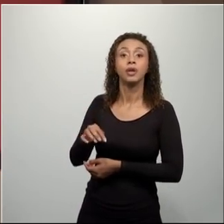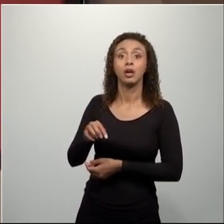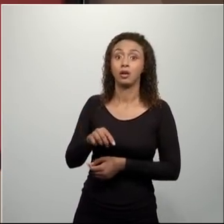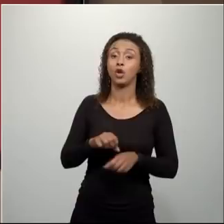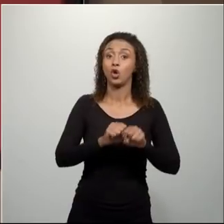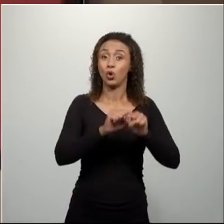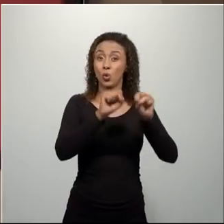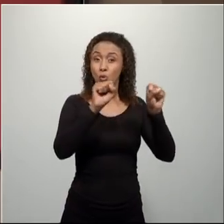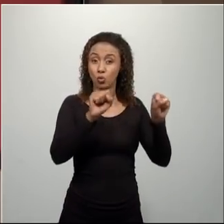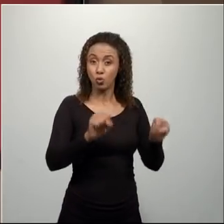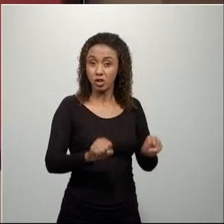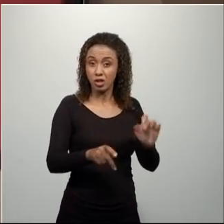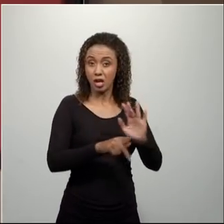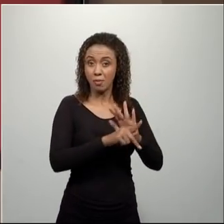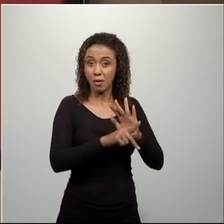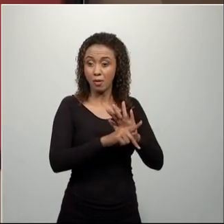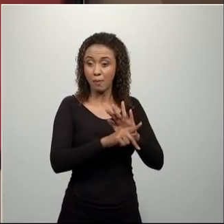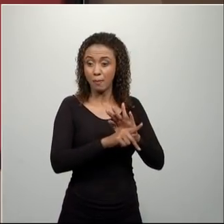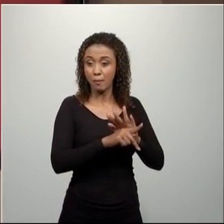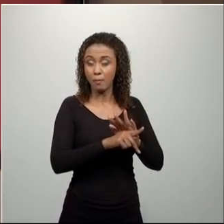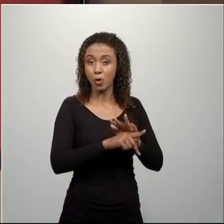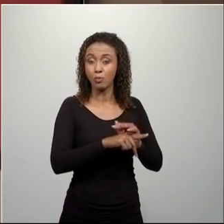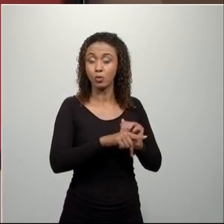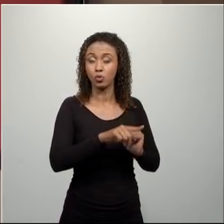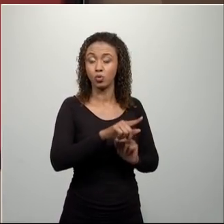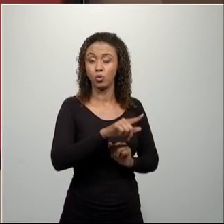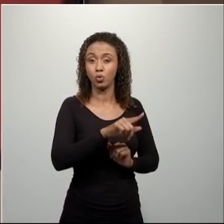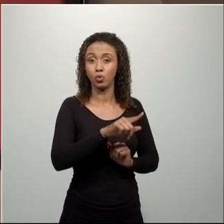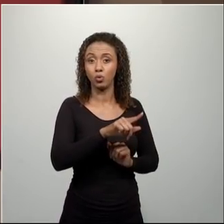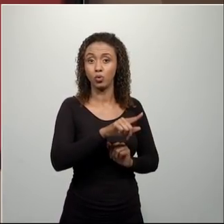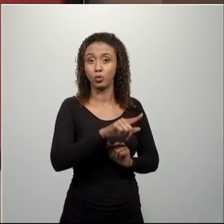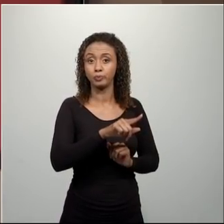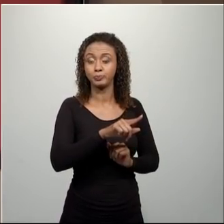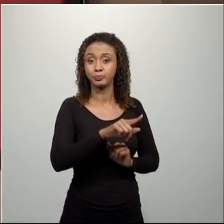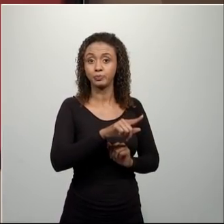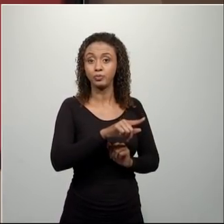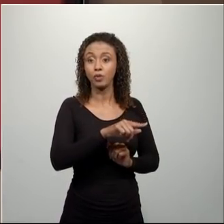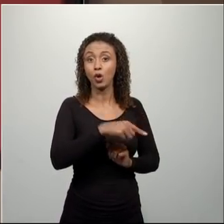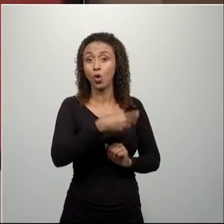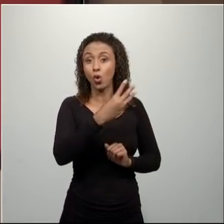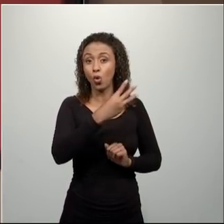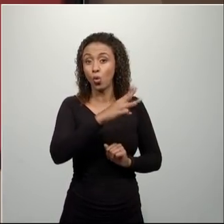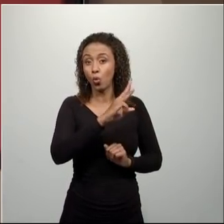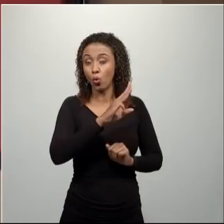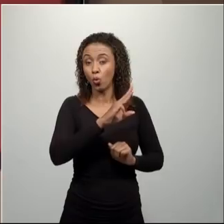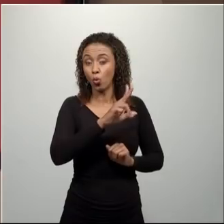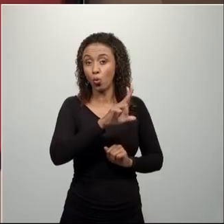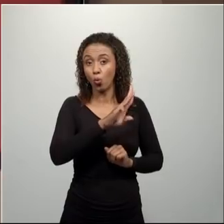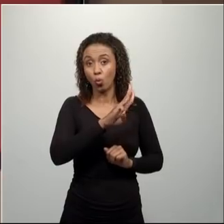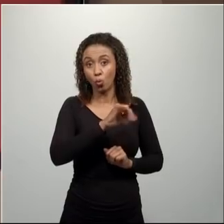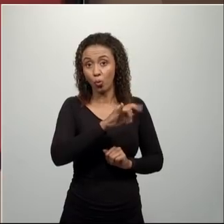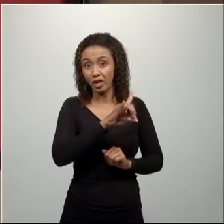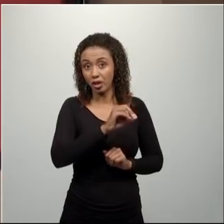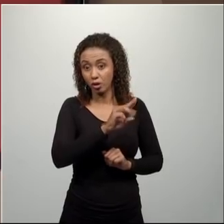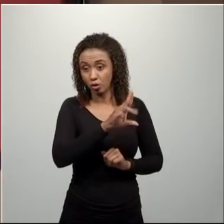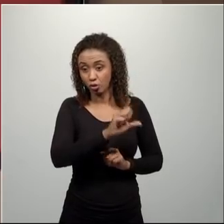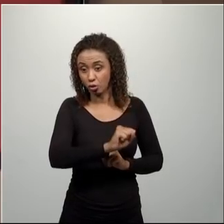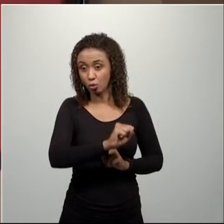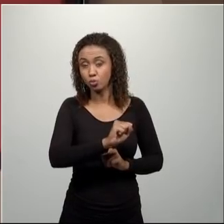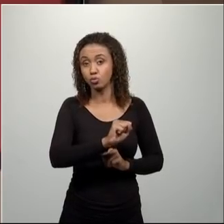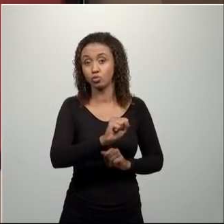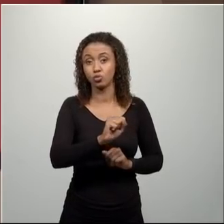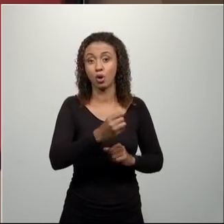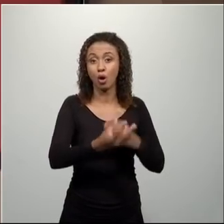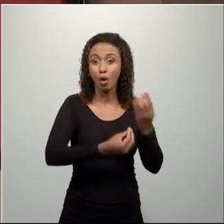tem algum serviço interno que consiga funcionar sem utilizar a aplicação como quibe de torrent caso tenha qual seria o